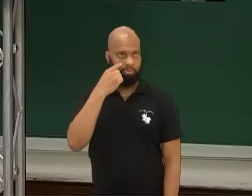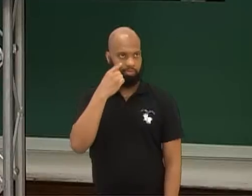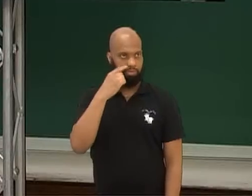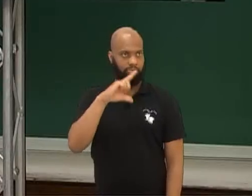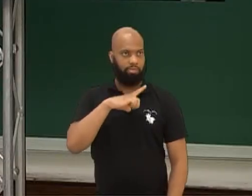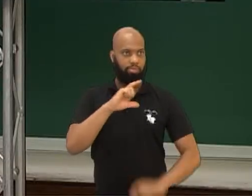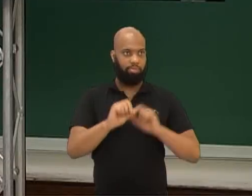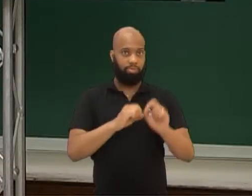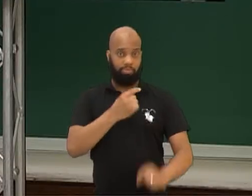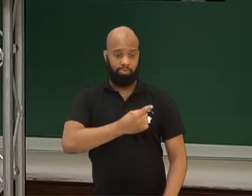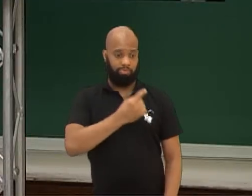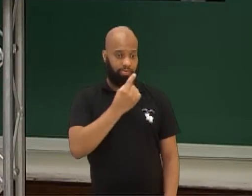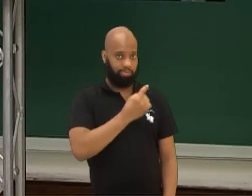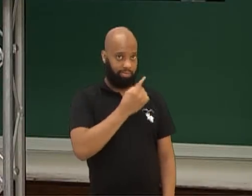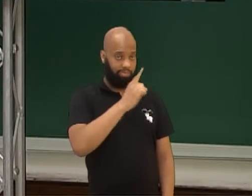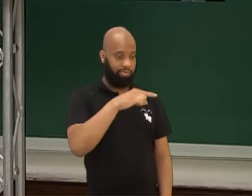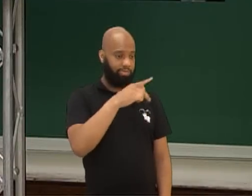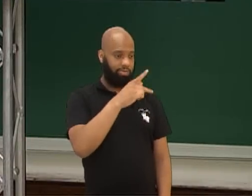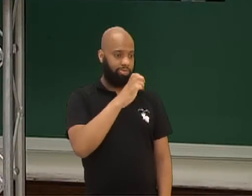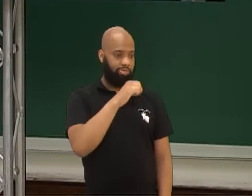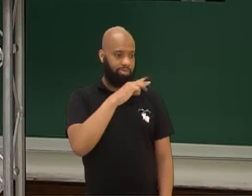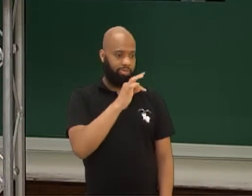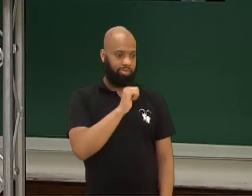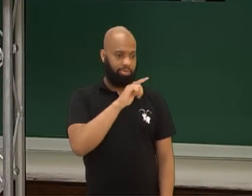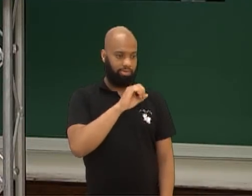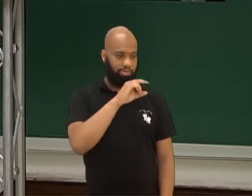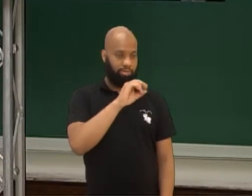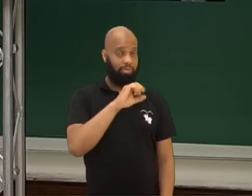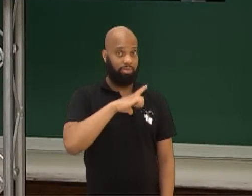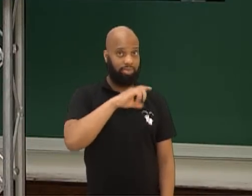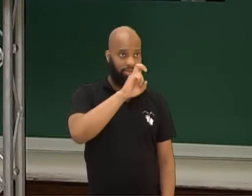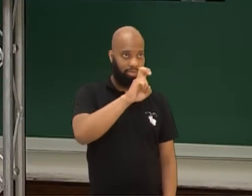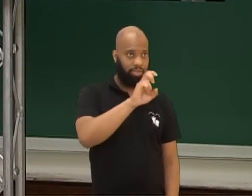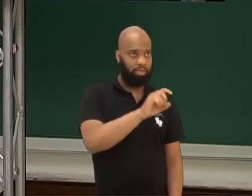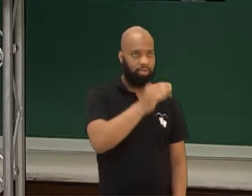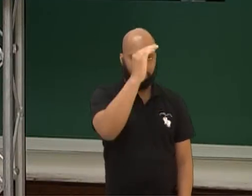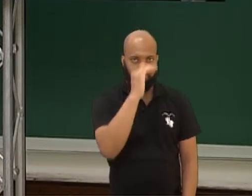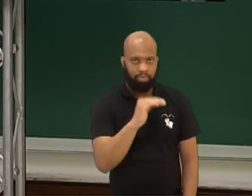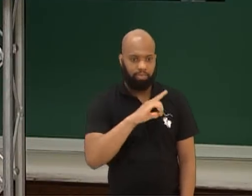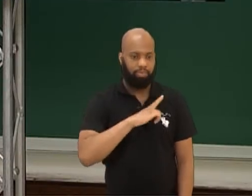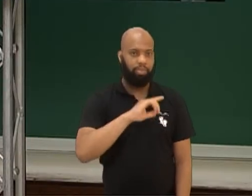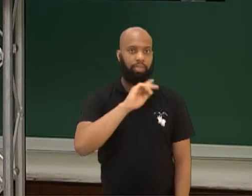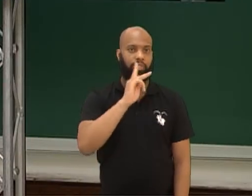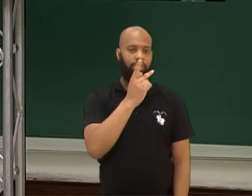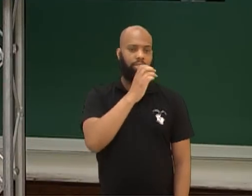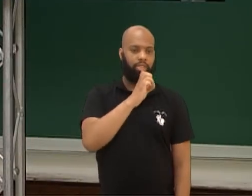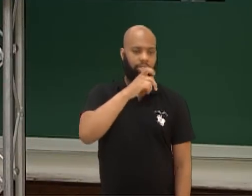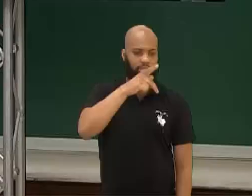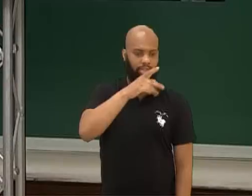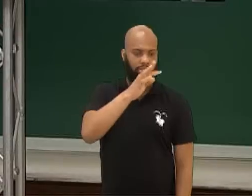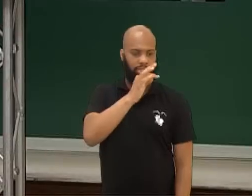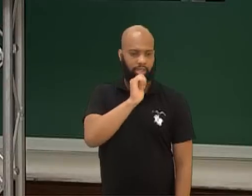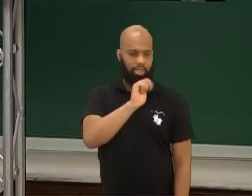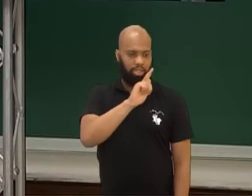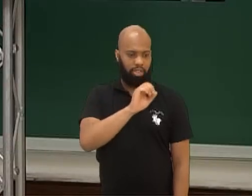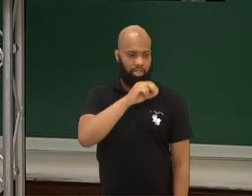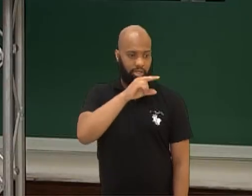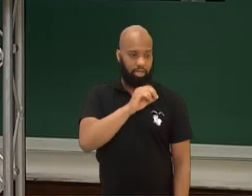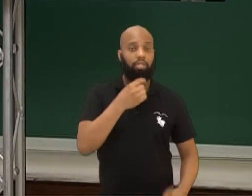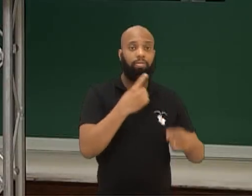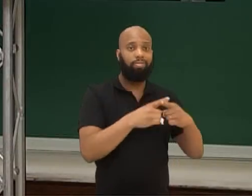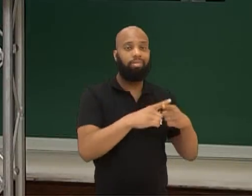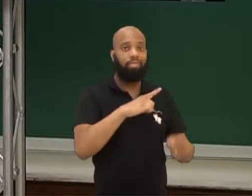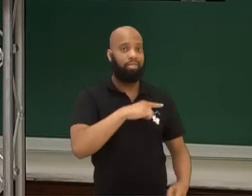esse aqui é um pentágono. Ele tem 5 lados. Esse aqui é um heptágono. Ele tem 7